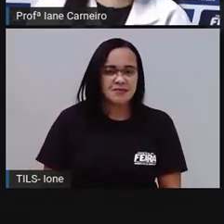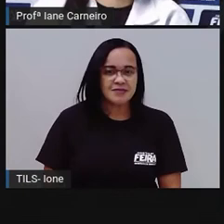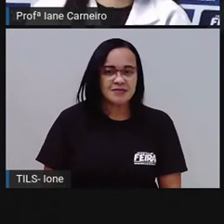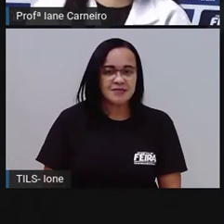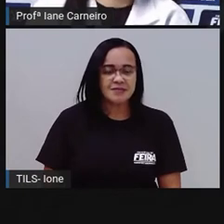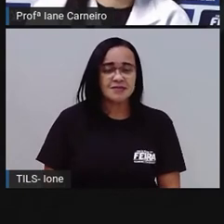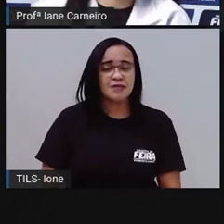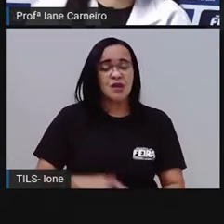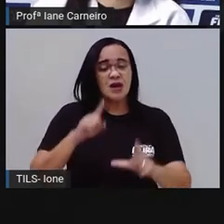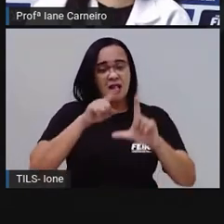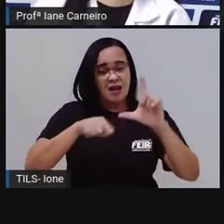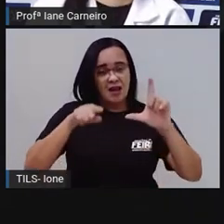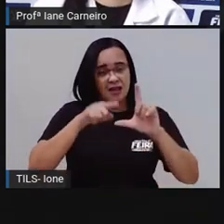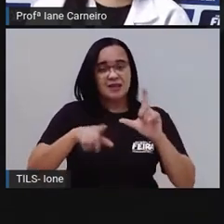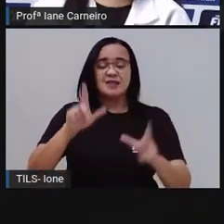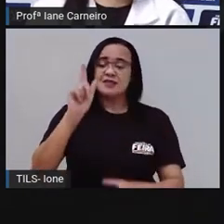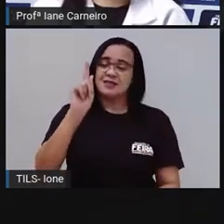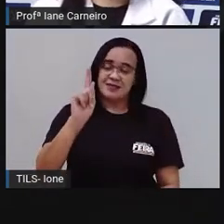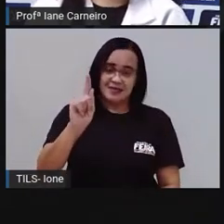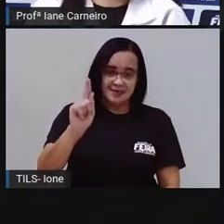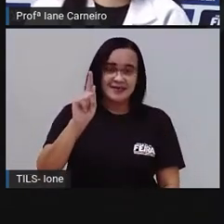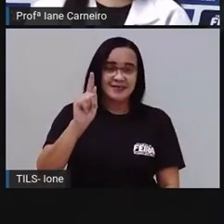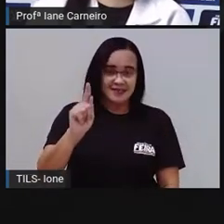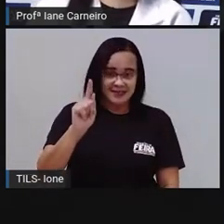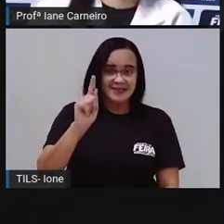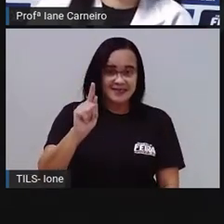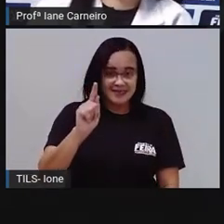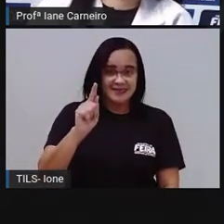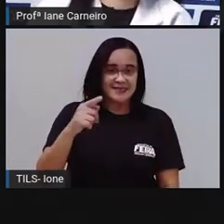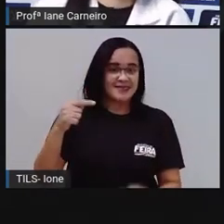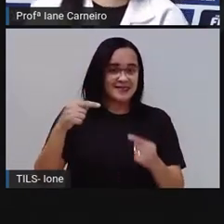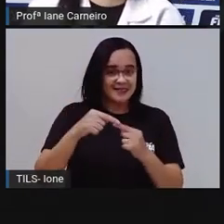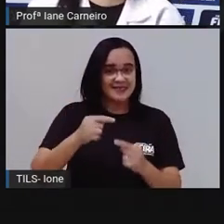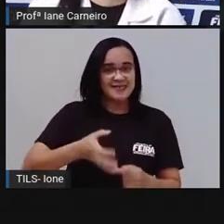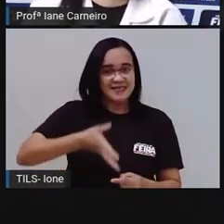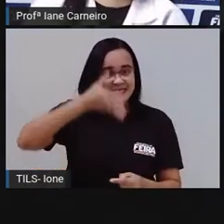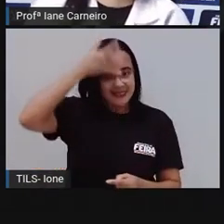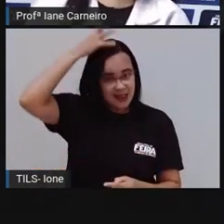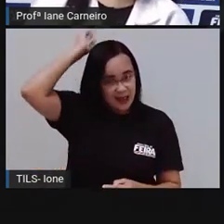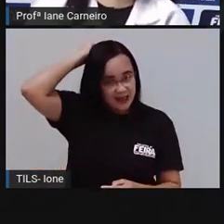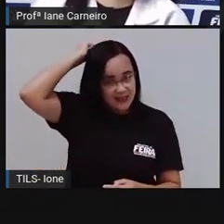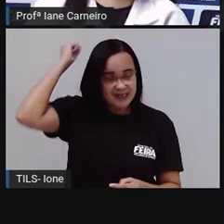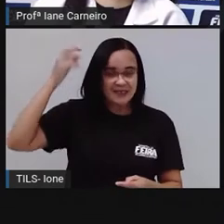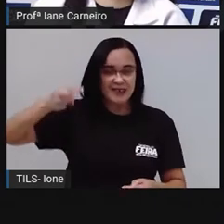A letra G, galinha, garfo.